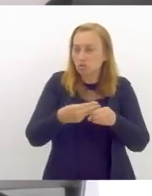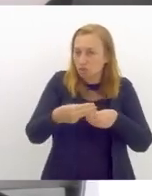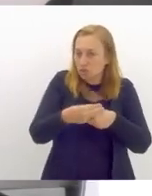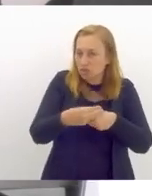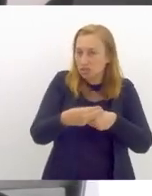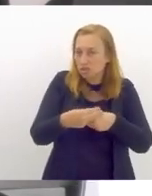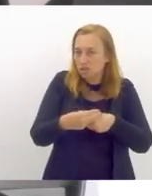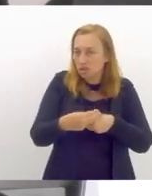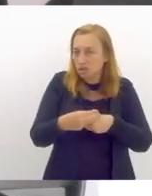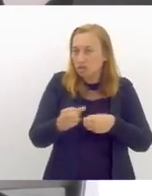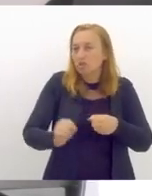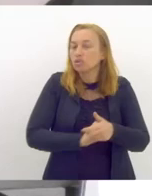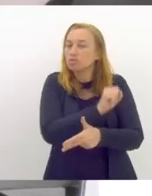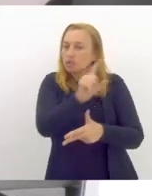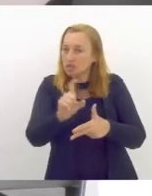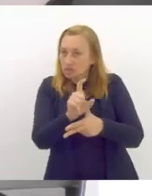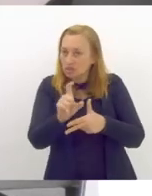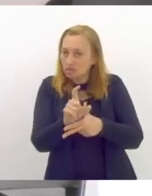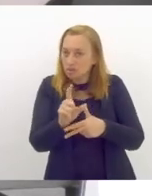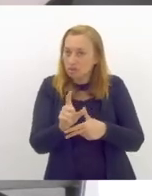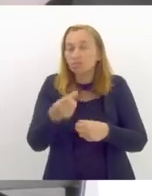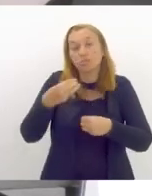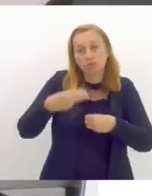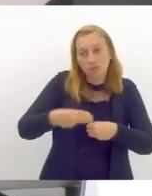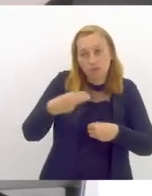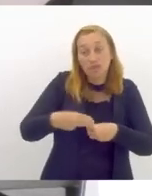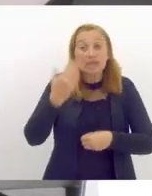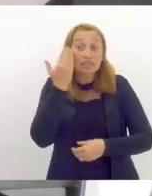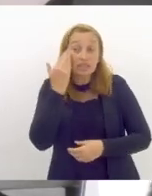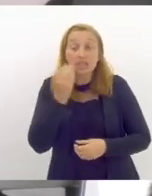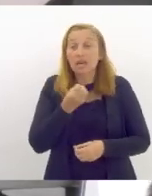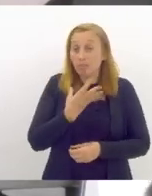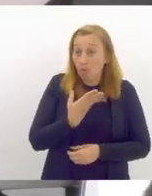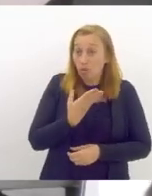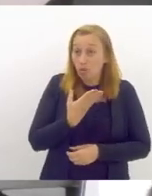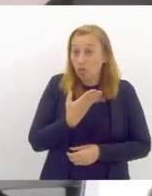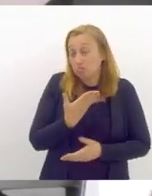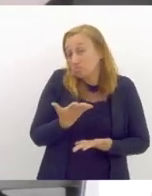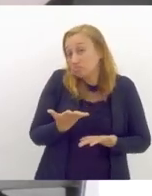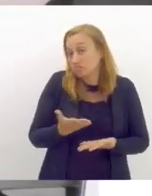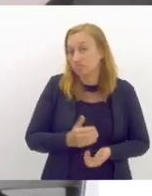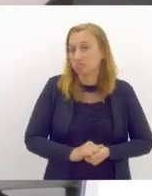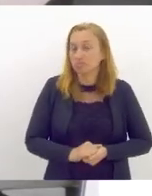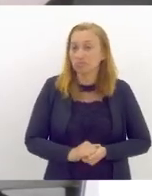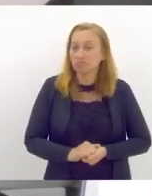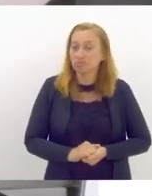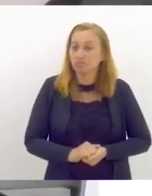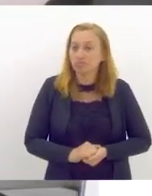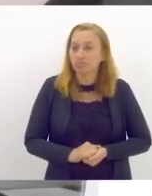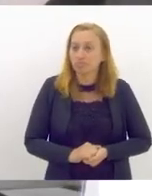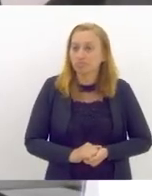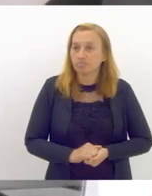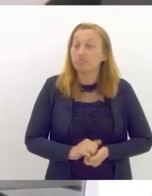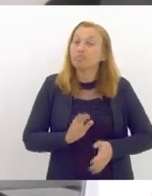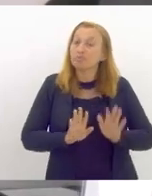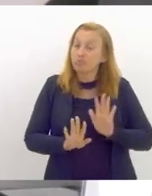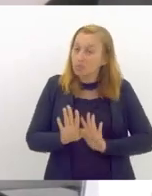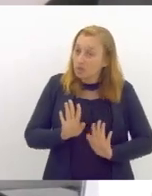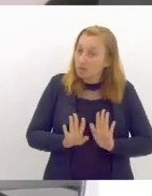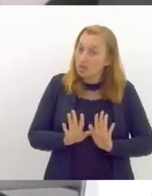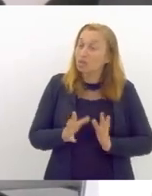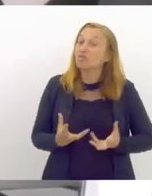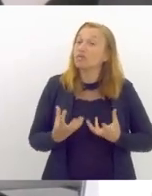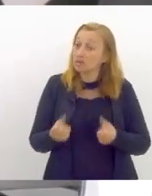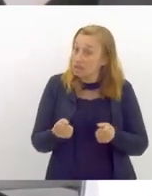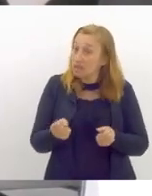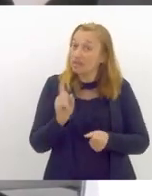do Poder Executivo Municipal entenderem que é bom tem um cuidado que vão